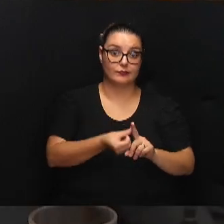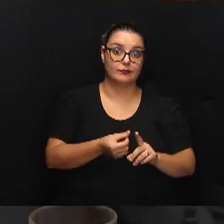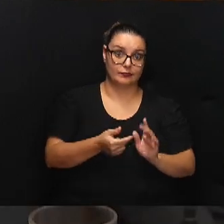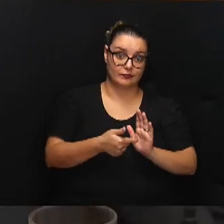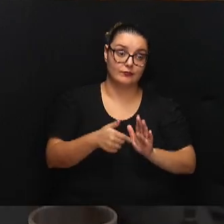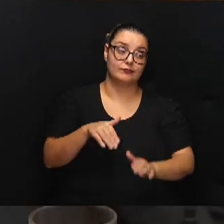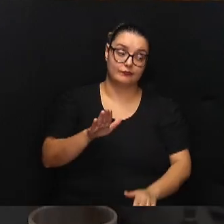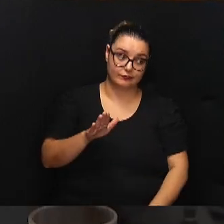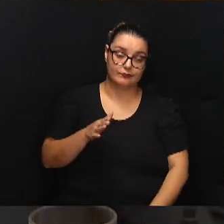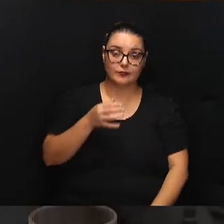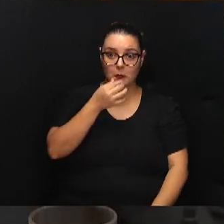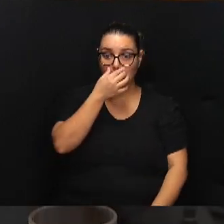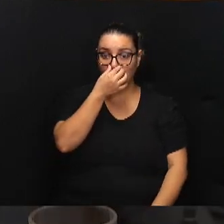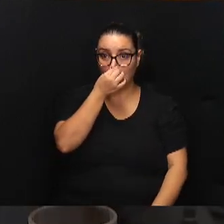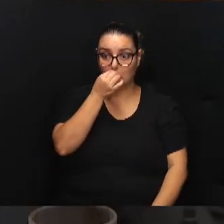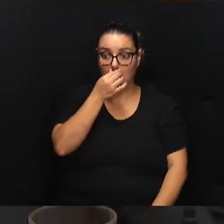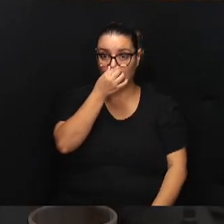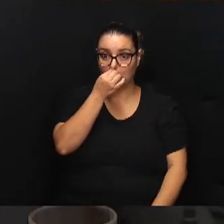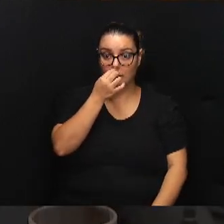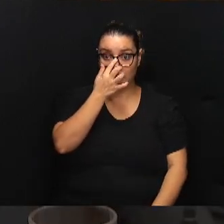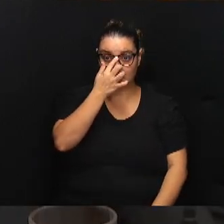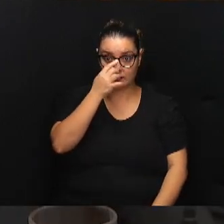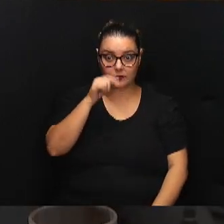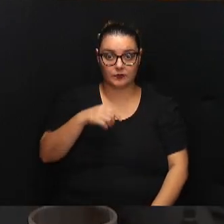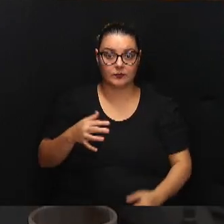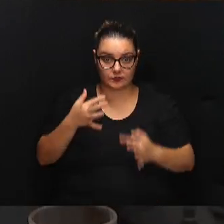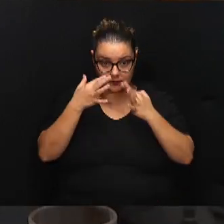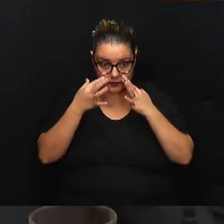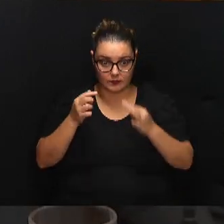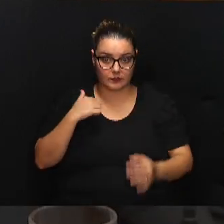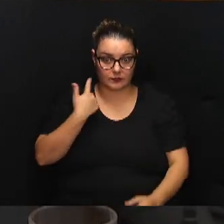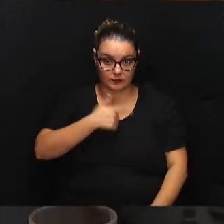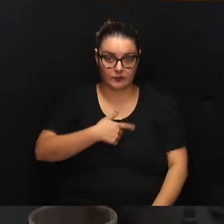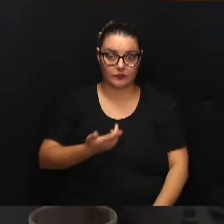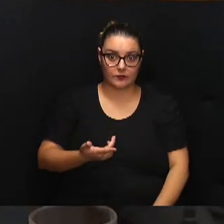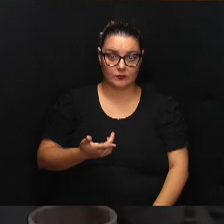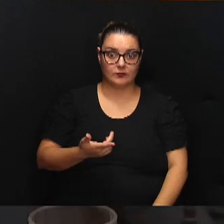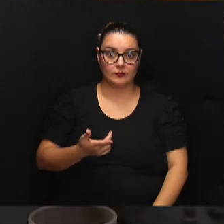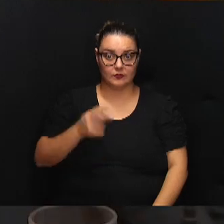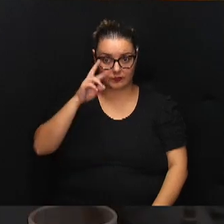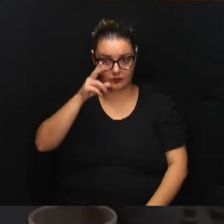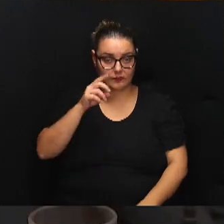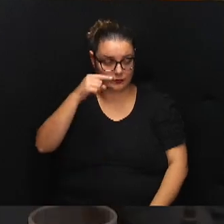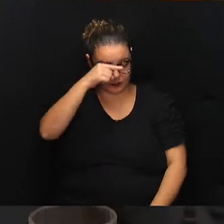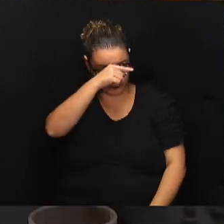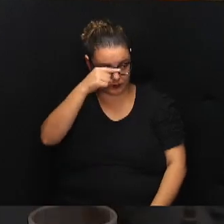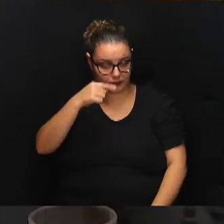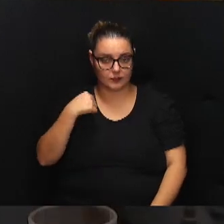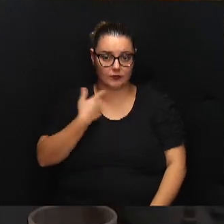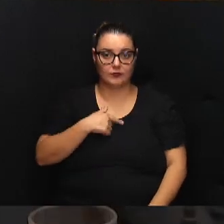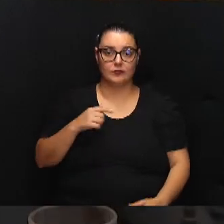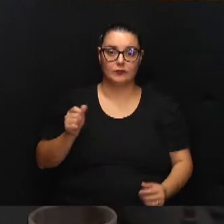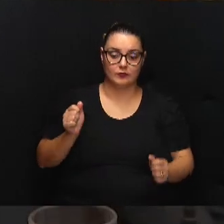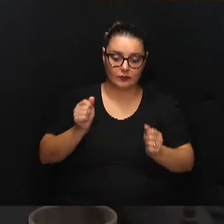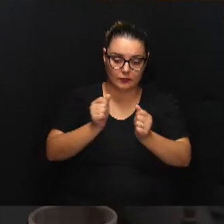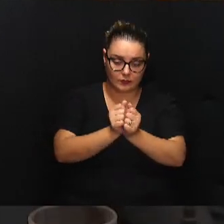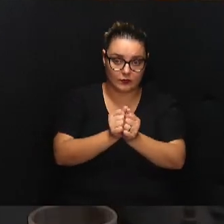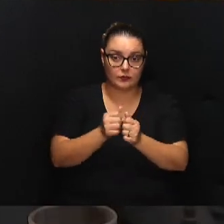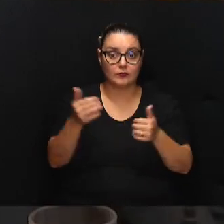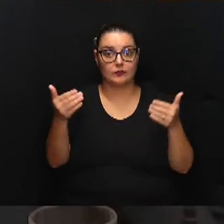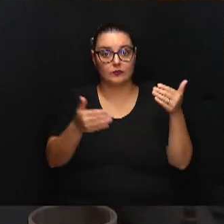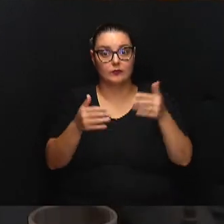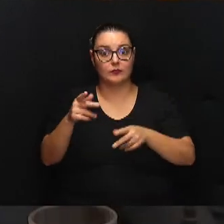mostram, né? Então, é um ponto de atenção para a gente, né, doutor Otto? A gente está perto, a gente precisa ter a